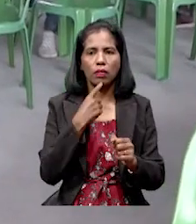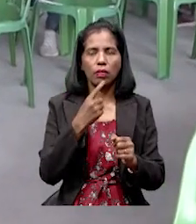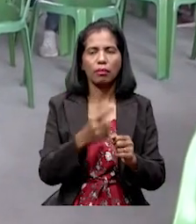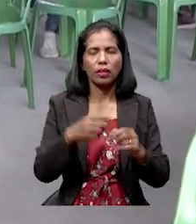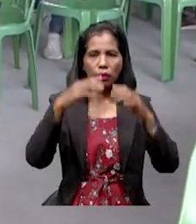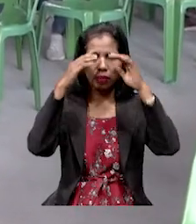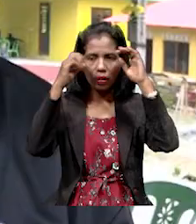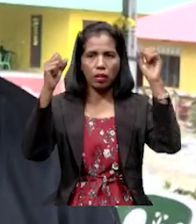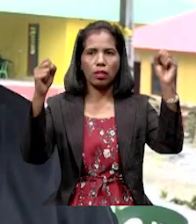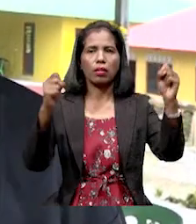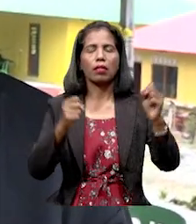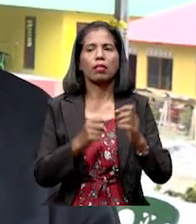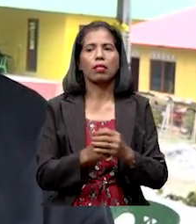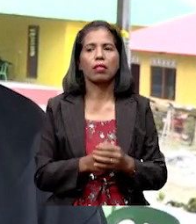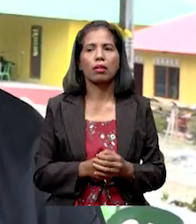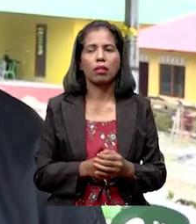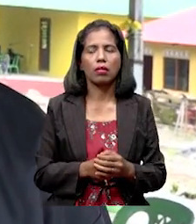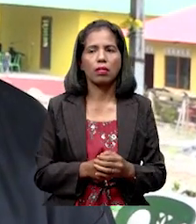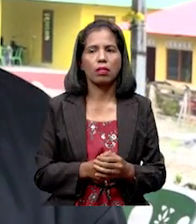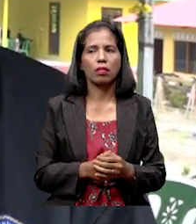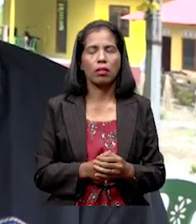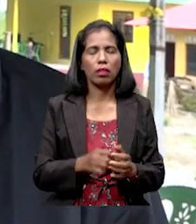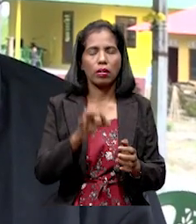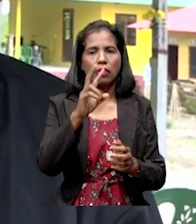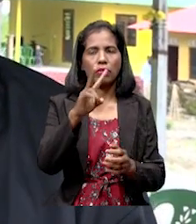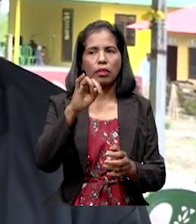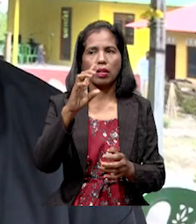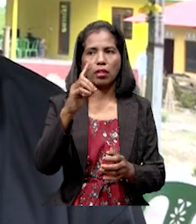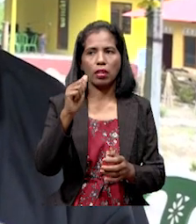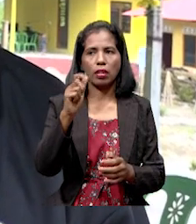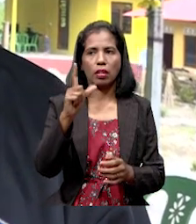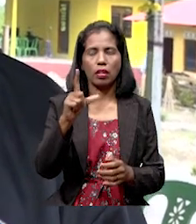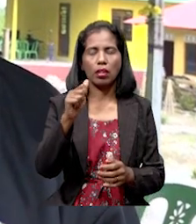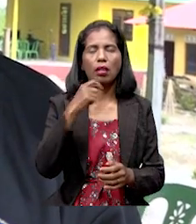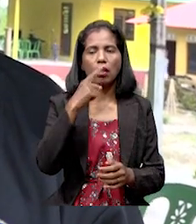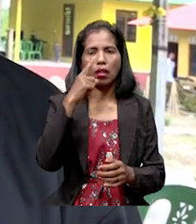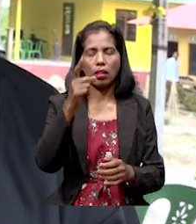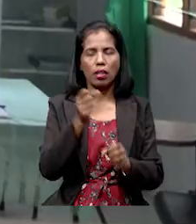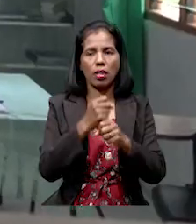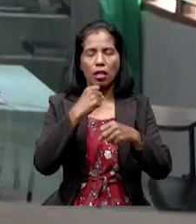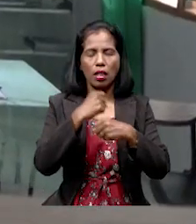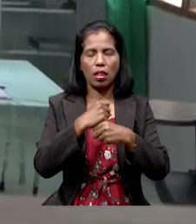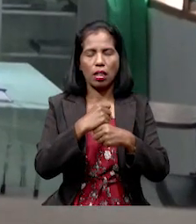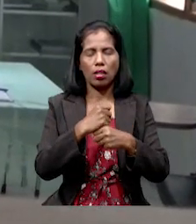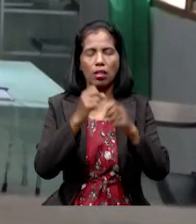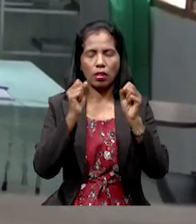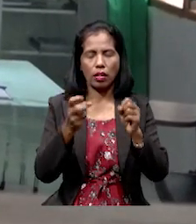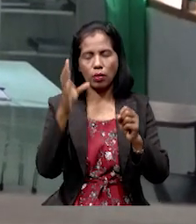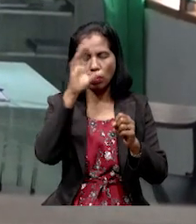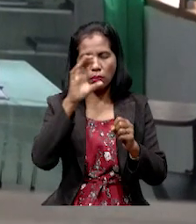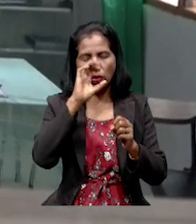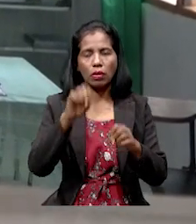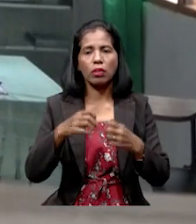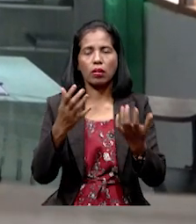Presidente Fundação Instituto Boaventura, Vidal de Jesus Hateten, Fundação Sihare Preocupação Ne, Horibuka